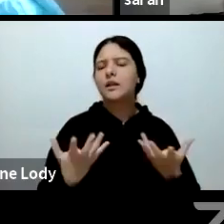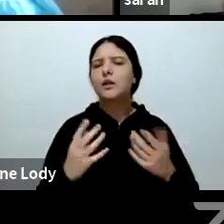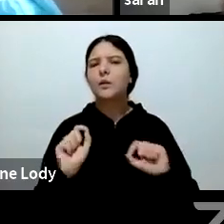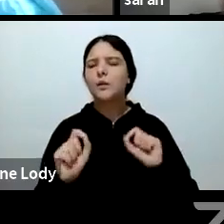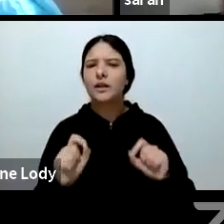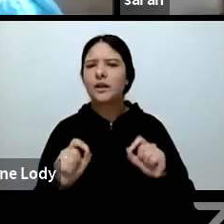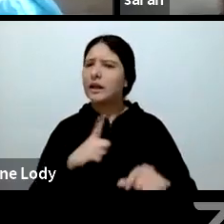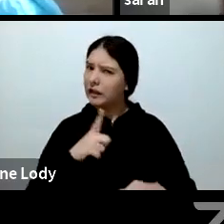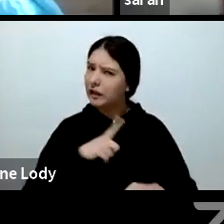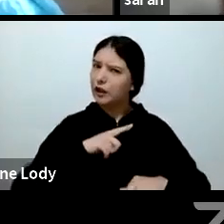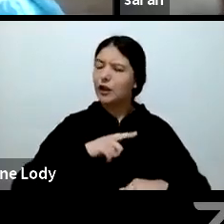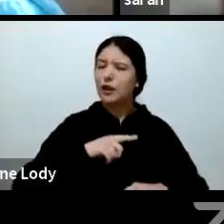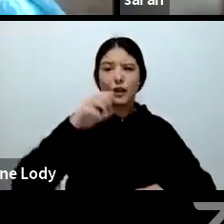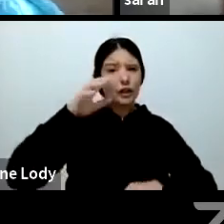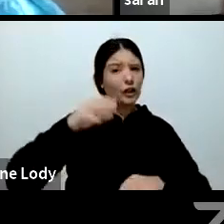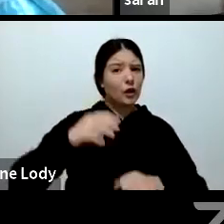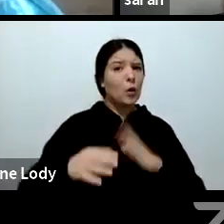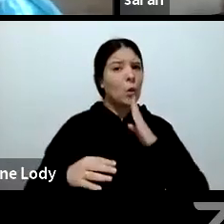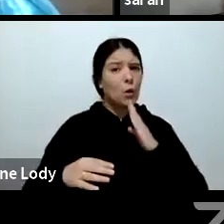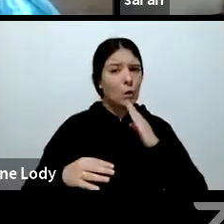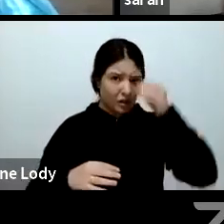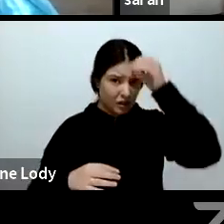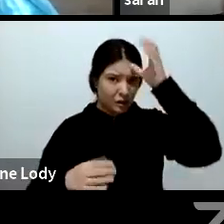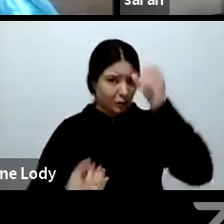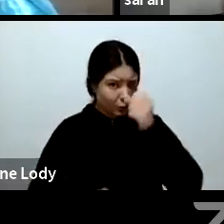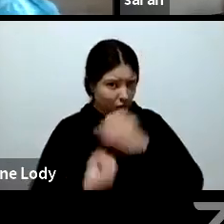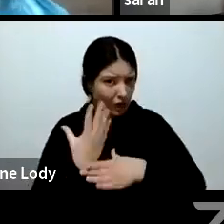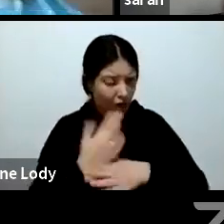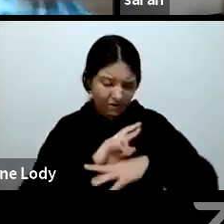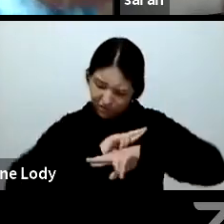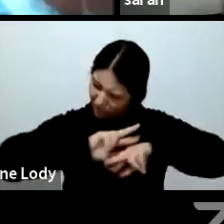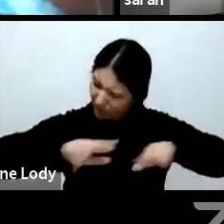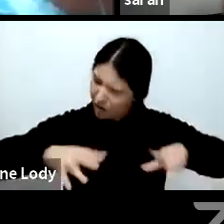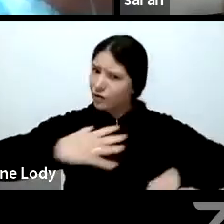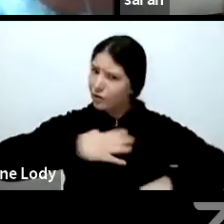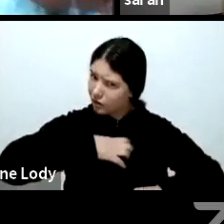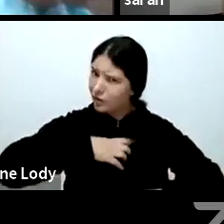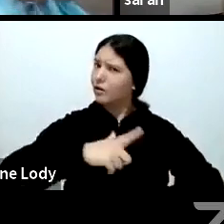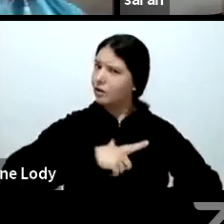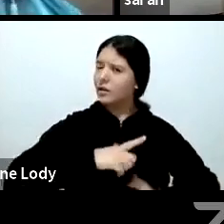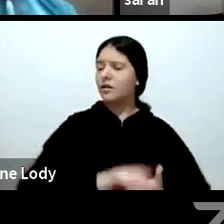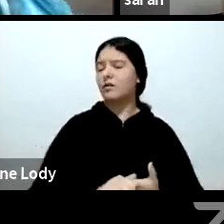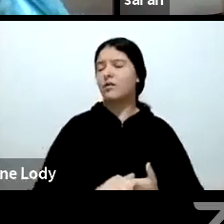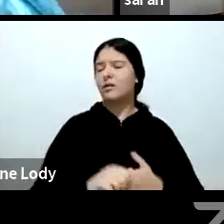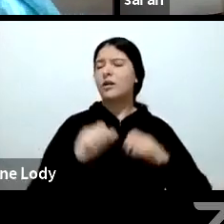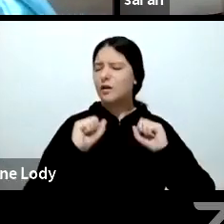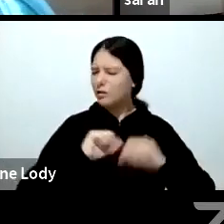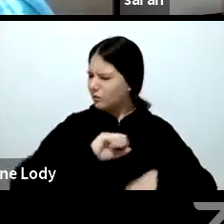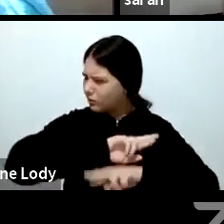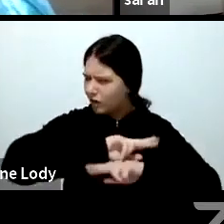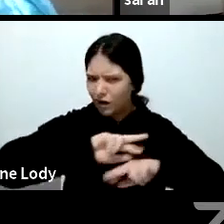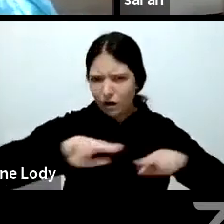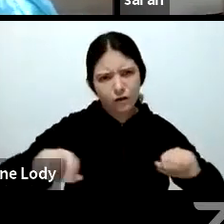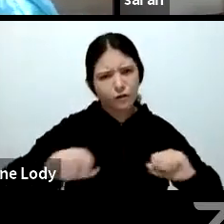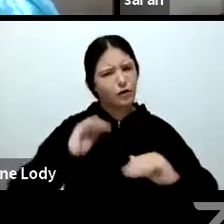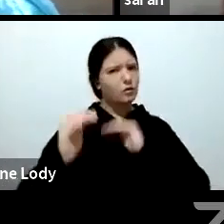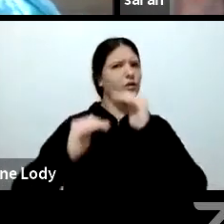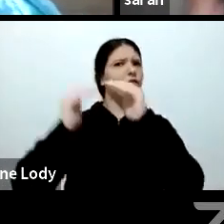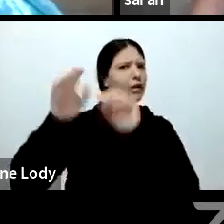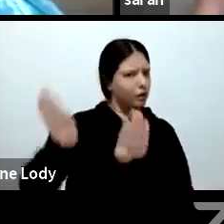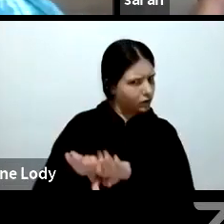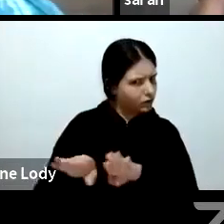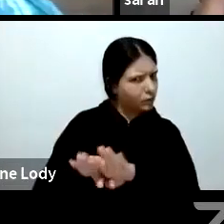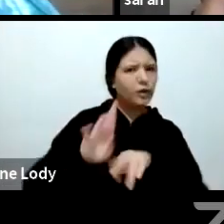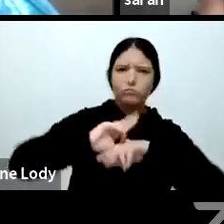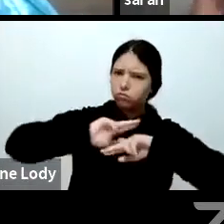múltiplas formas de produzir conhecimento, né? E que, nesse sentido, a gente pode considerar que há múltiplas formas de avançar também na produção